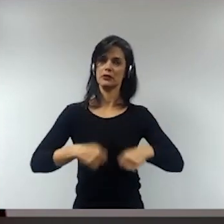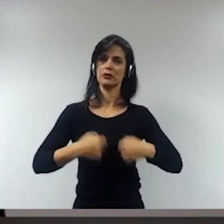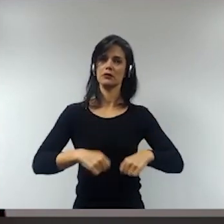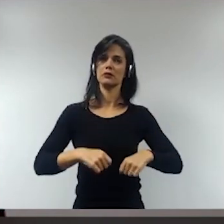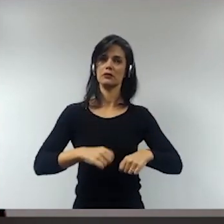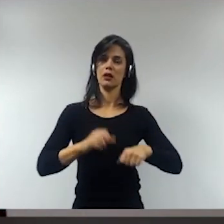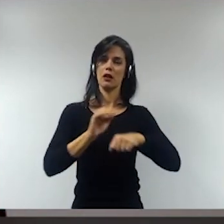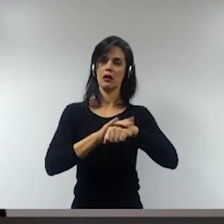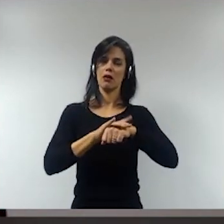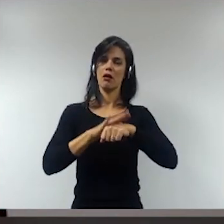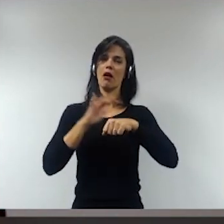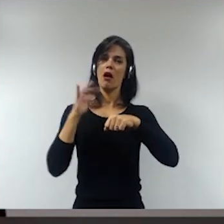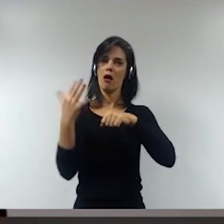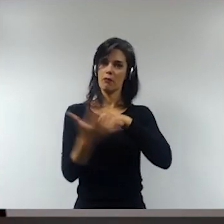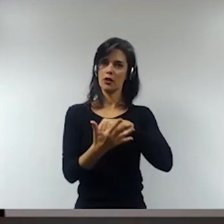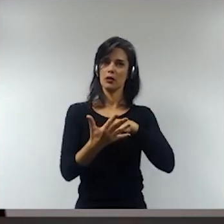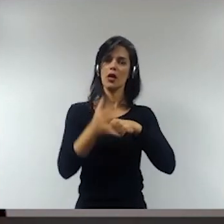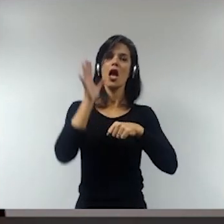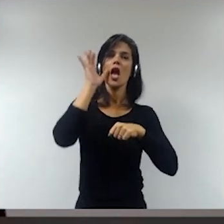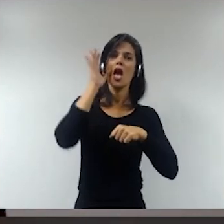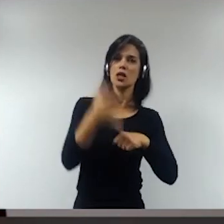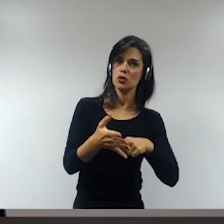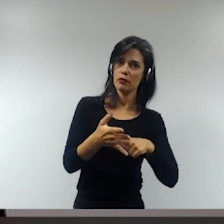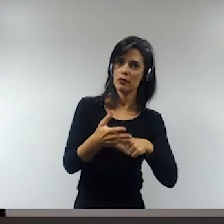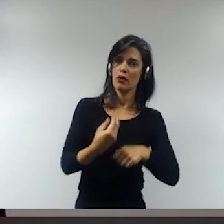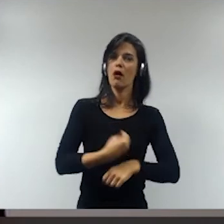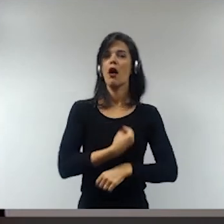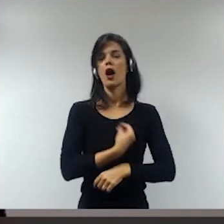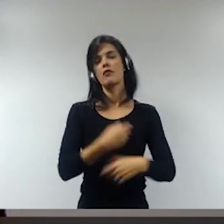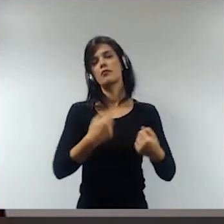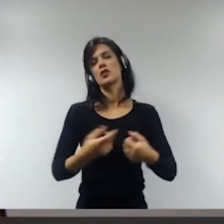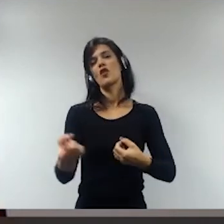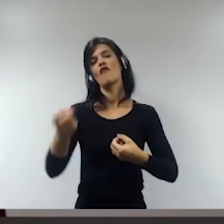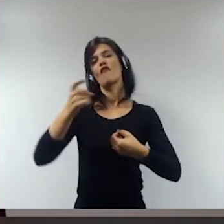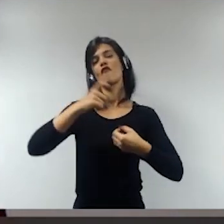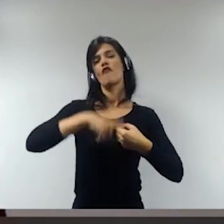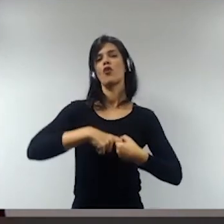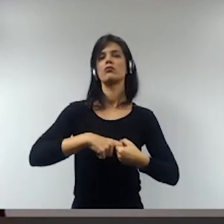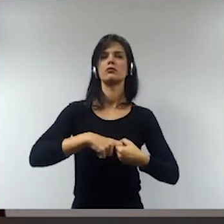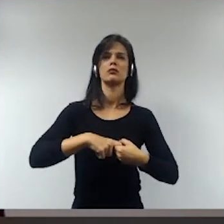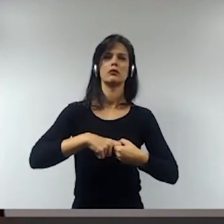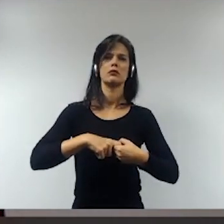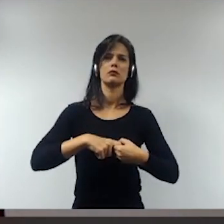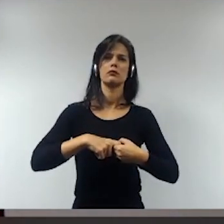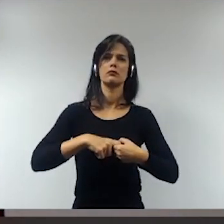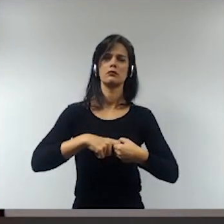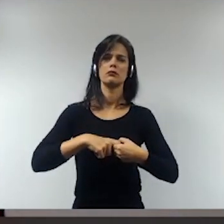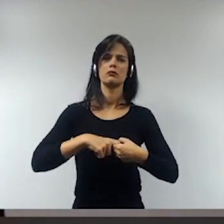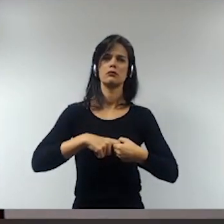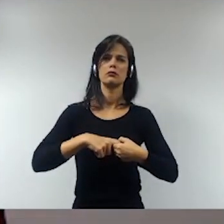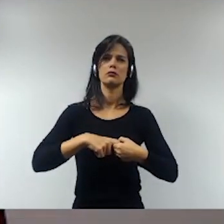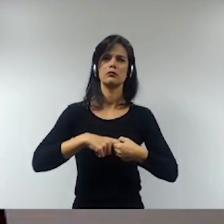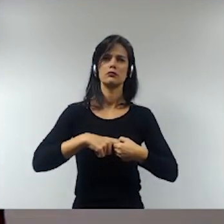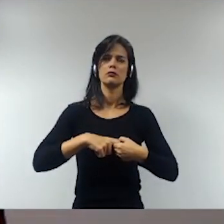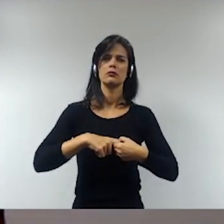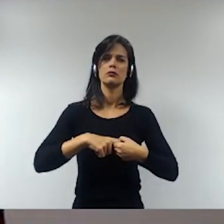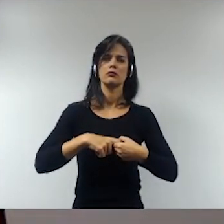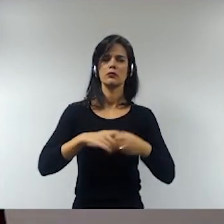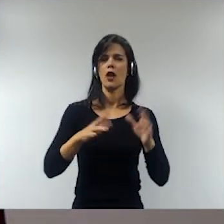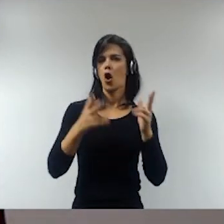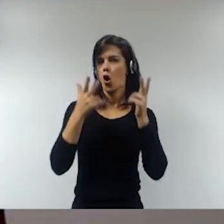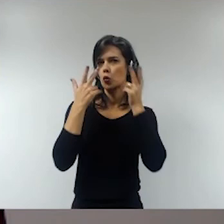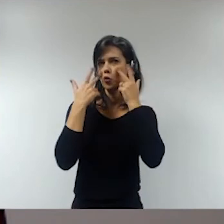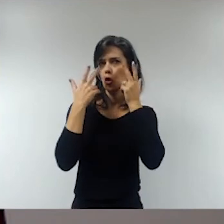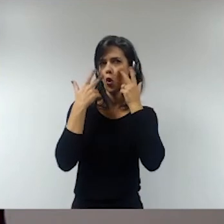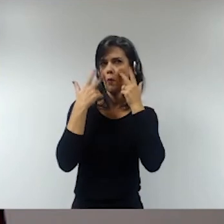A pandemia se resolvendo, a vida precisa voltar, se não integralmente ao status quo, porque